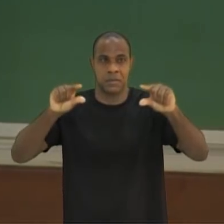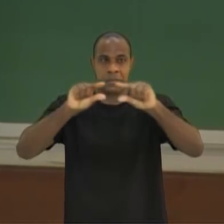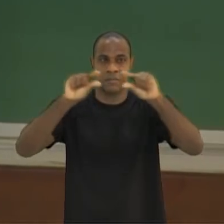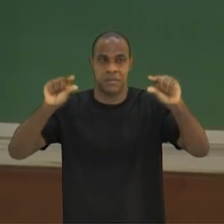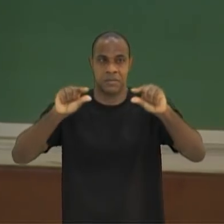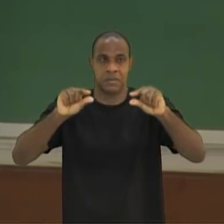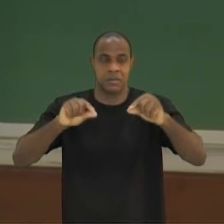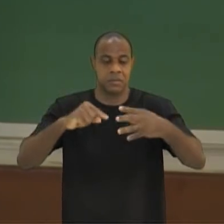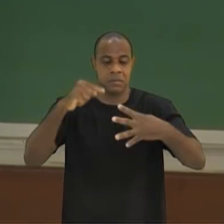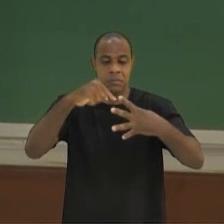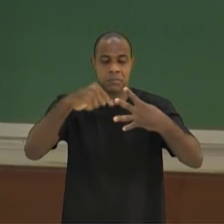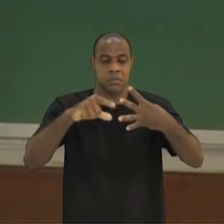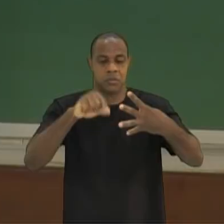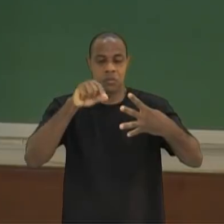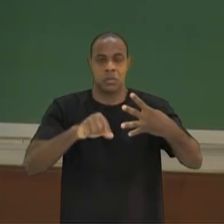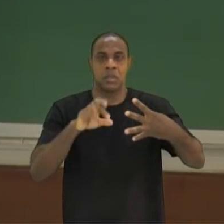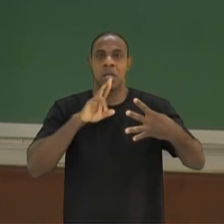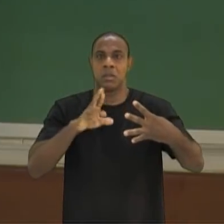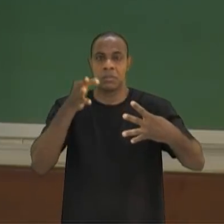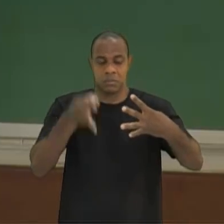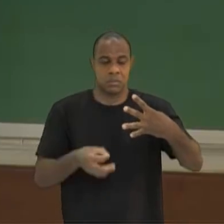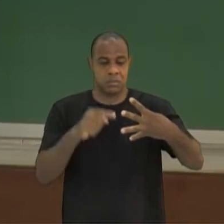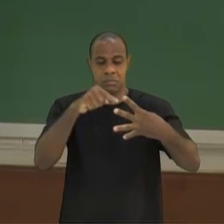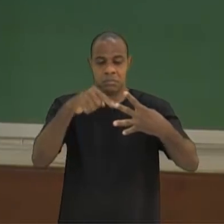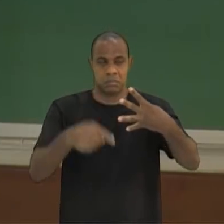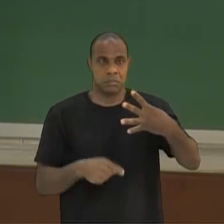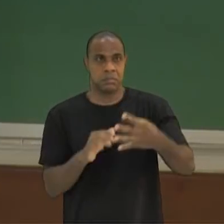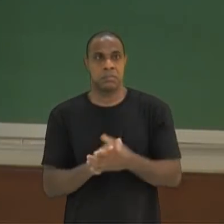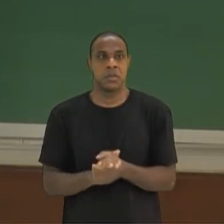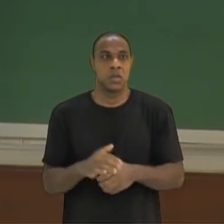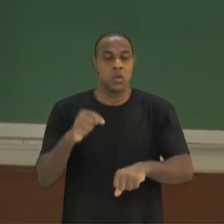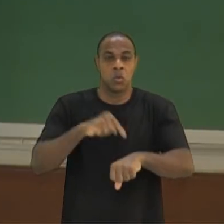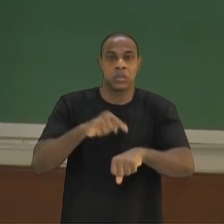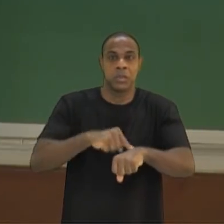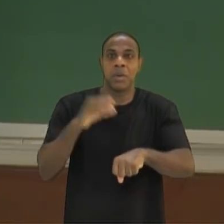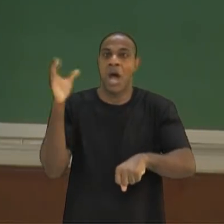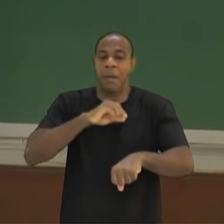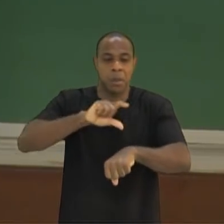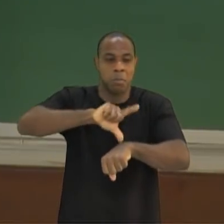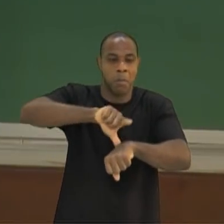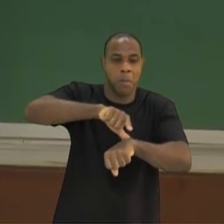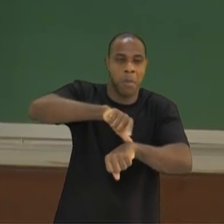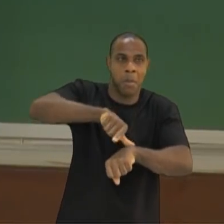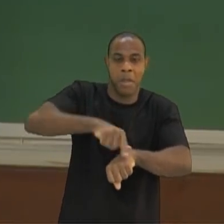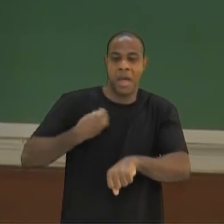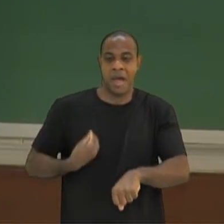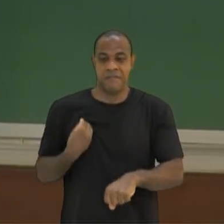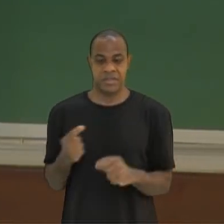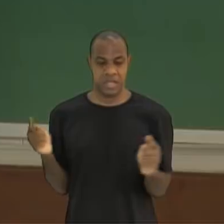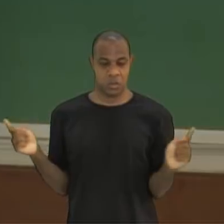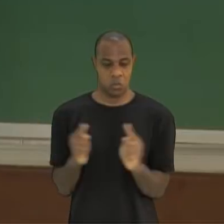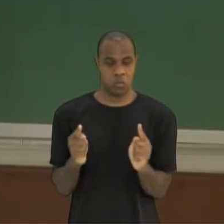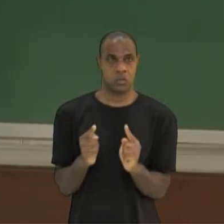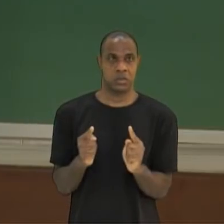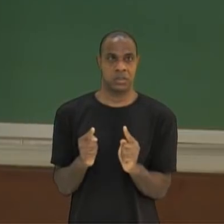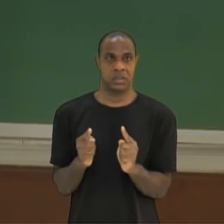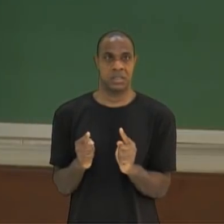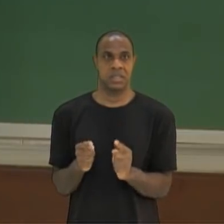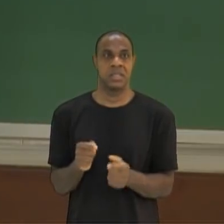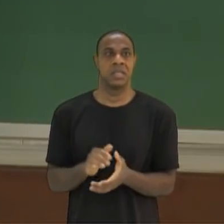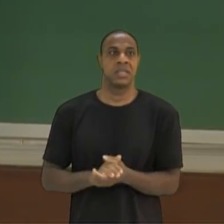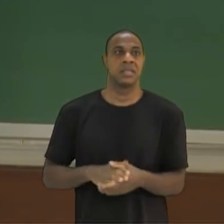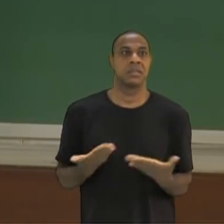um X na alternativa correta. O tempo passa depressa demais e a vida é tão curta. Esse enunciado